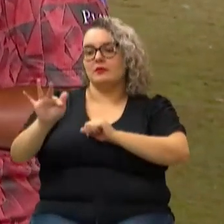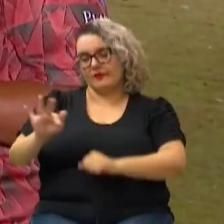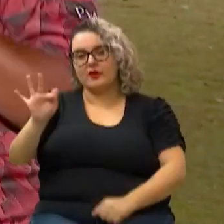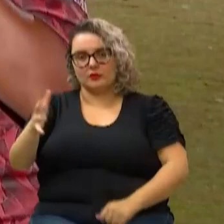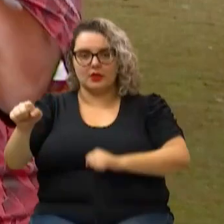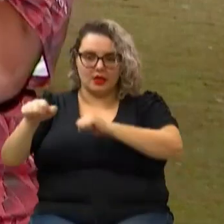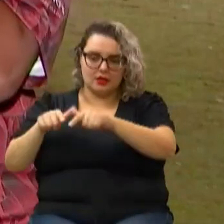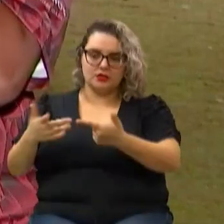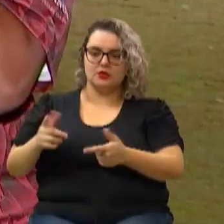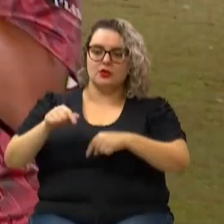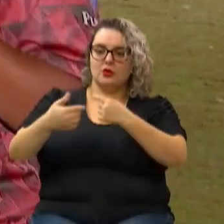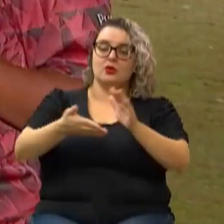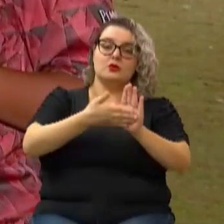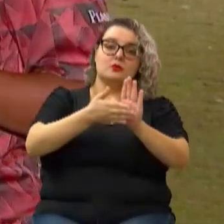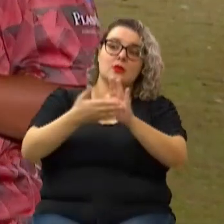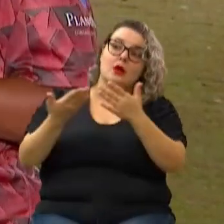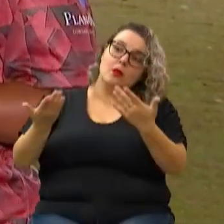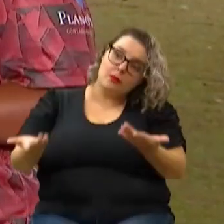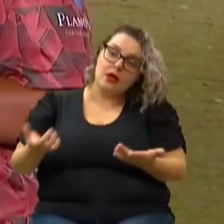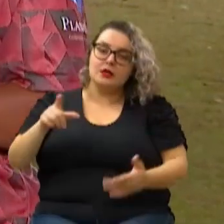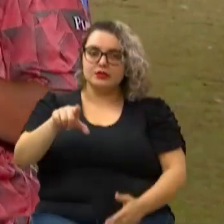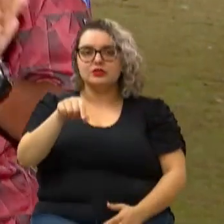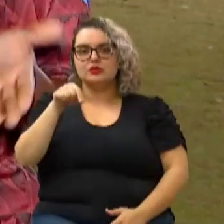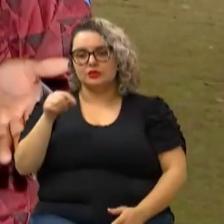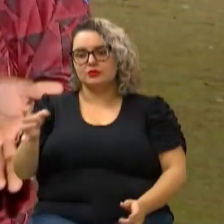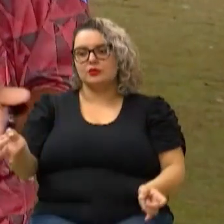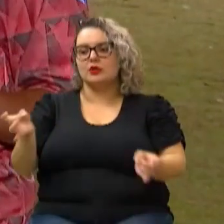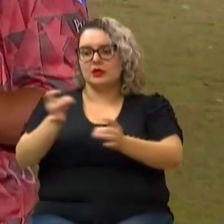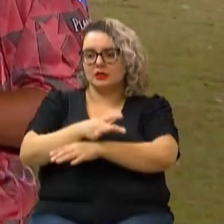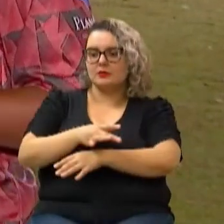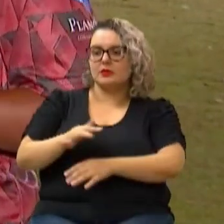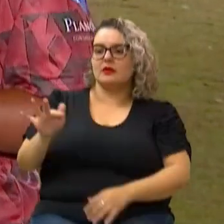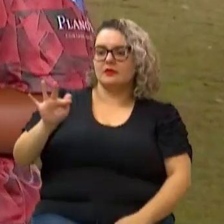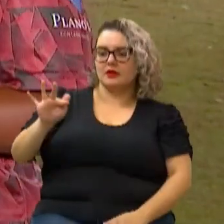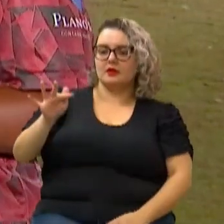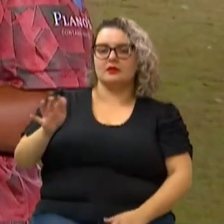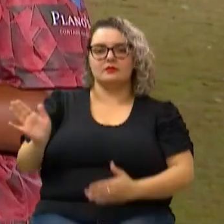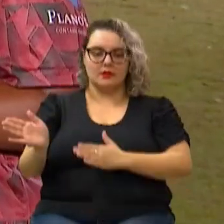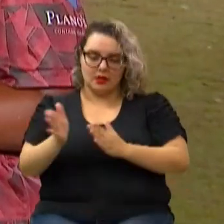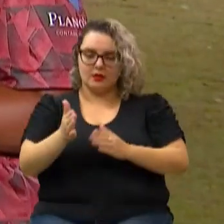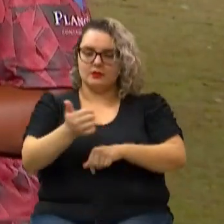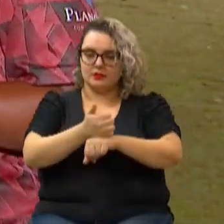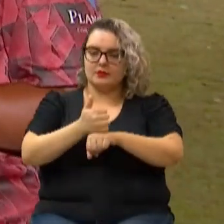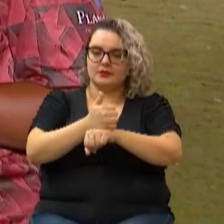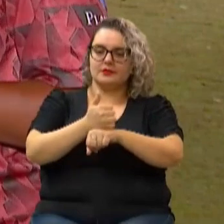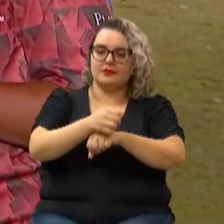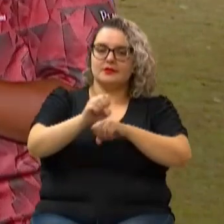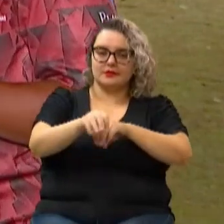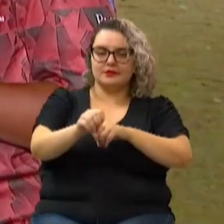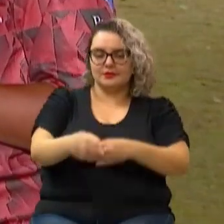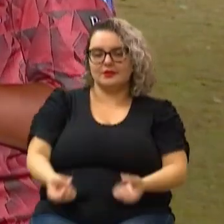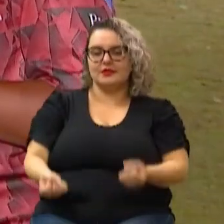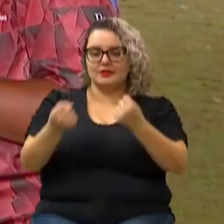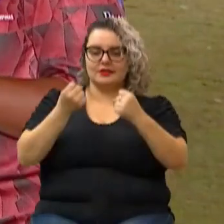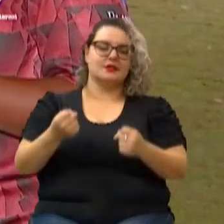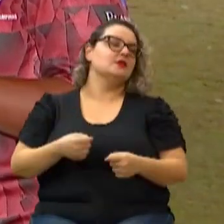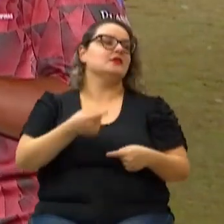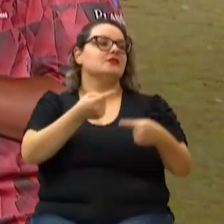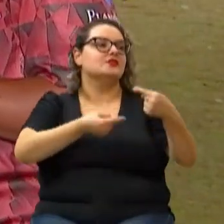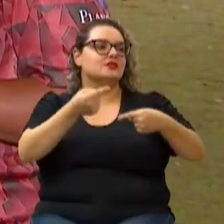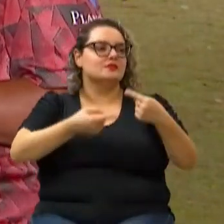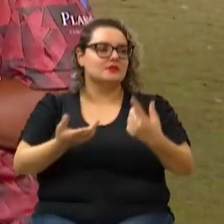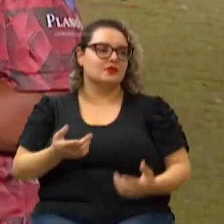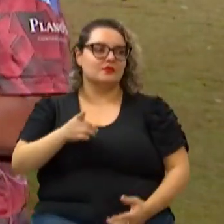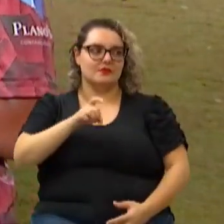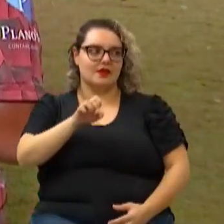faculdade. Tive outras propostas, mas optei por terminar a faculdade e seguir na carreira da educação física.